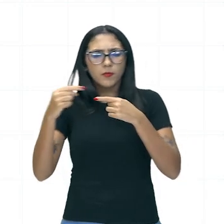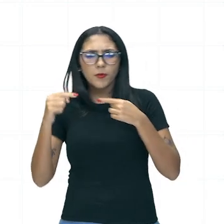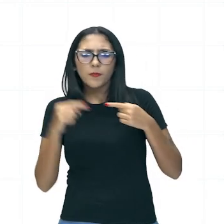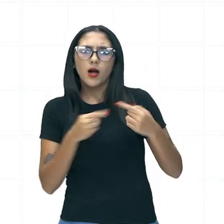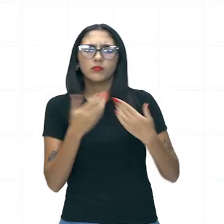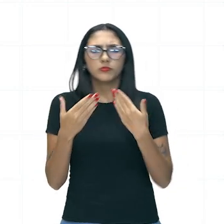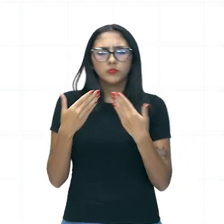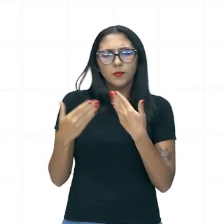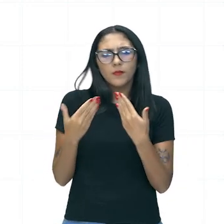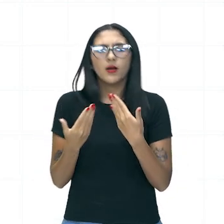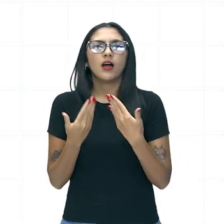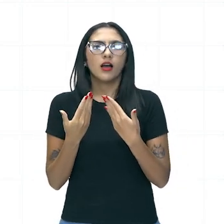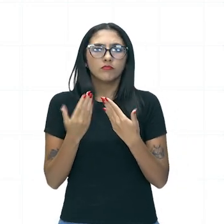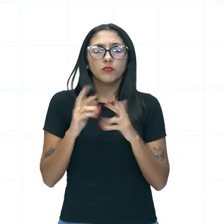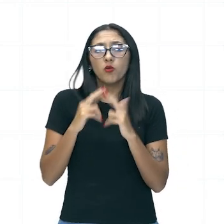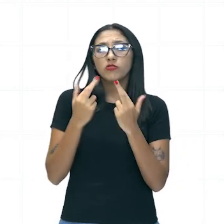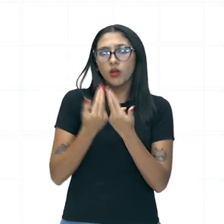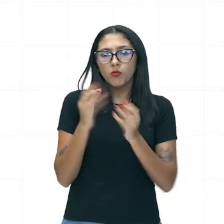nas Olimpíadas de